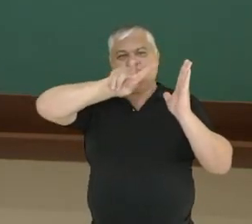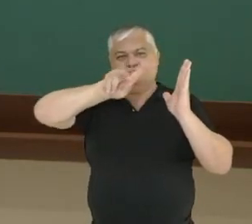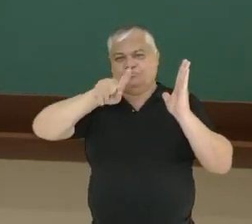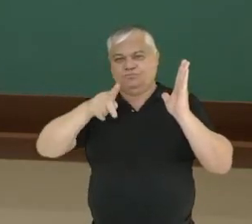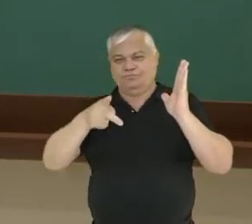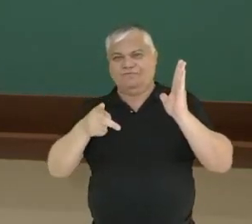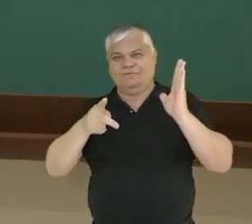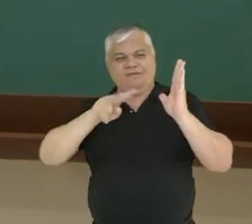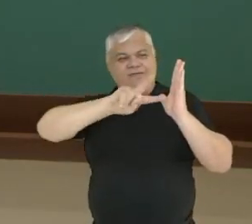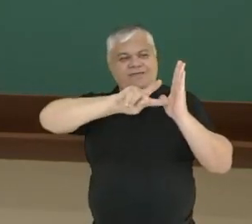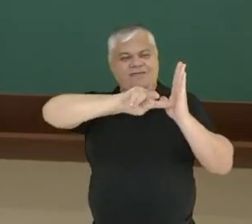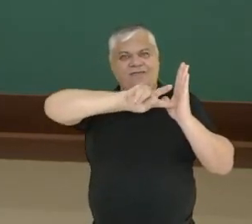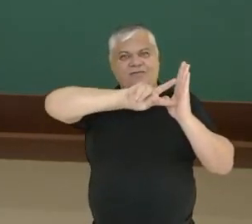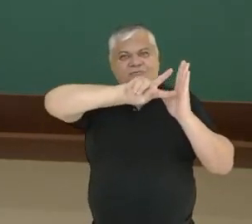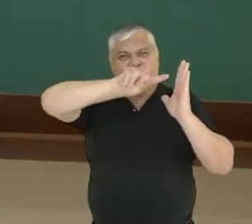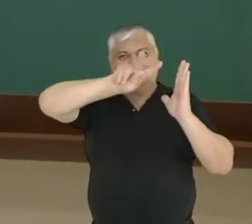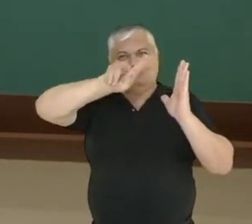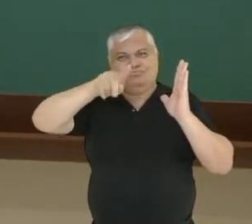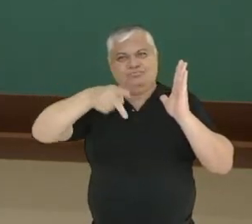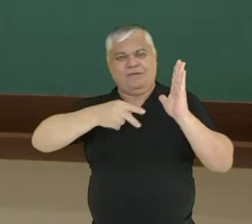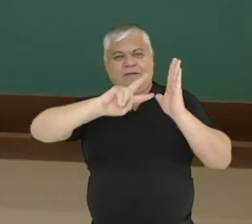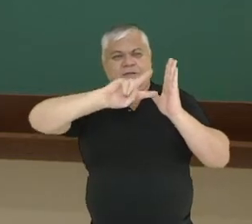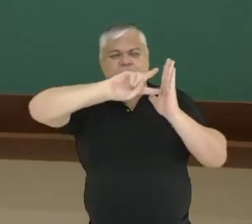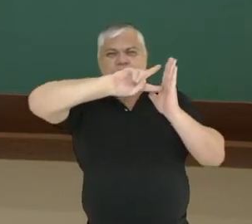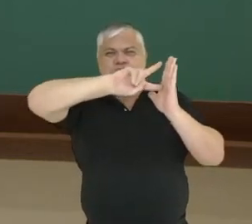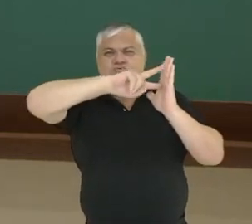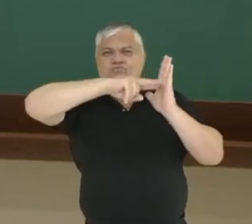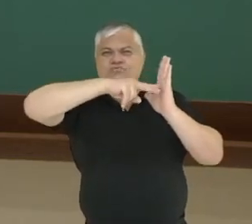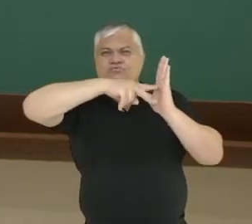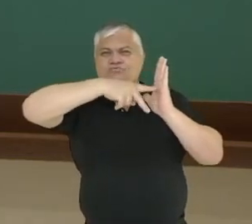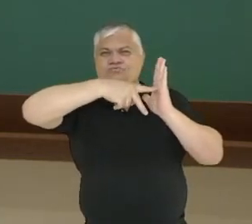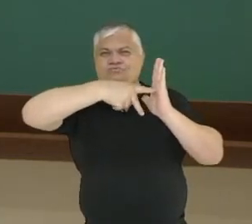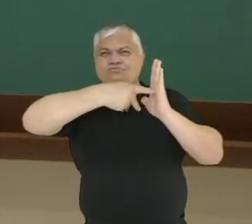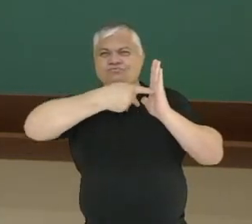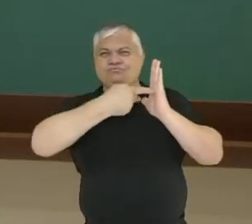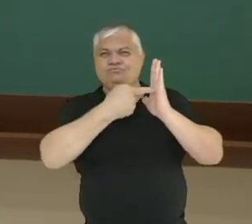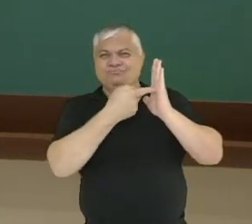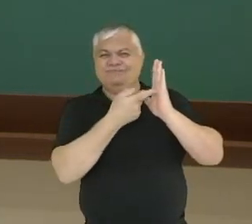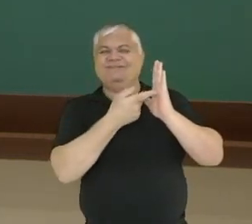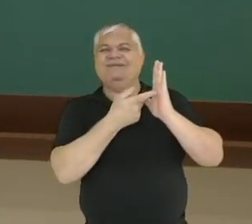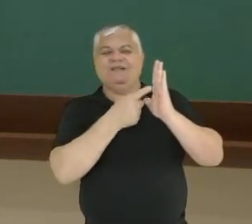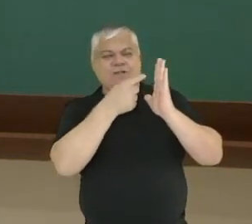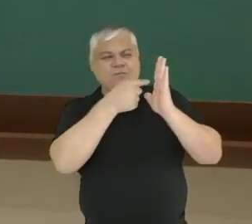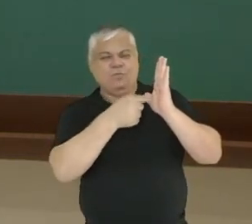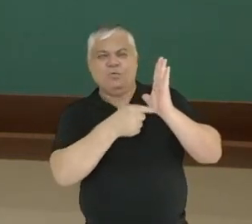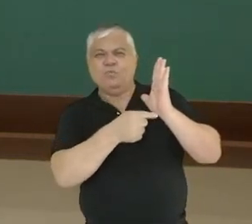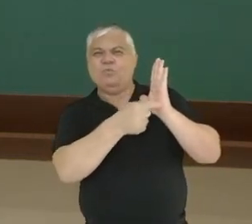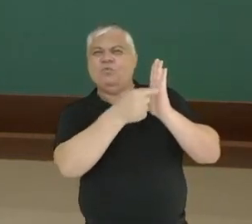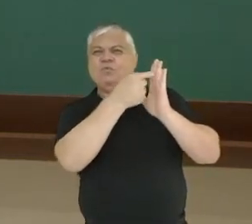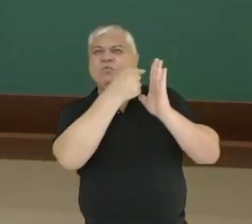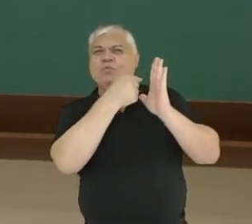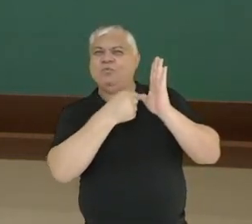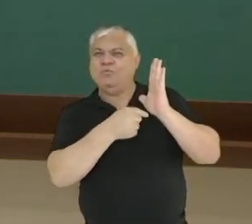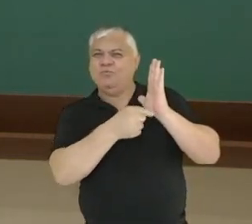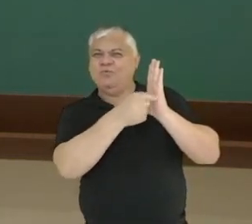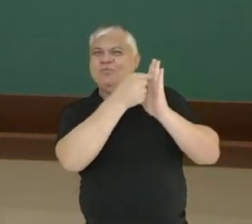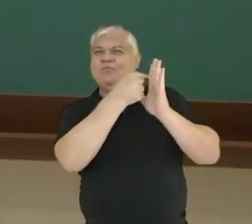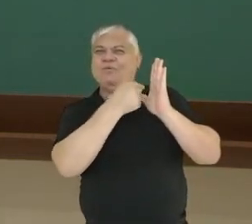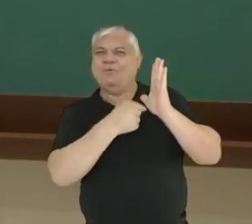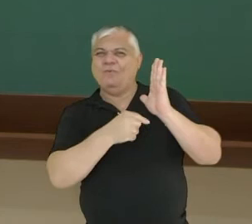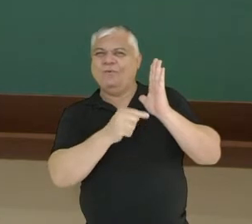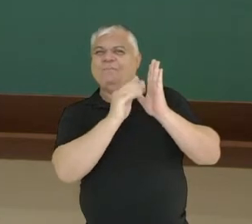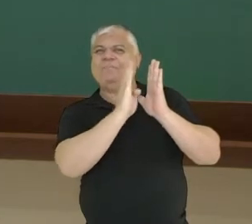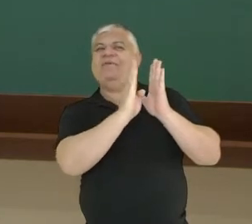uma circunferência até a pontinha com grafite chegar no